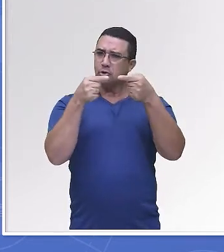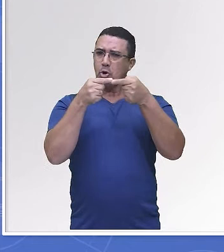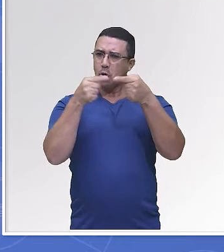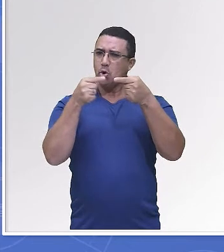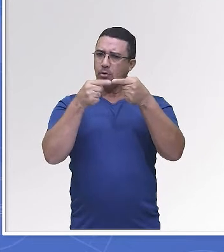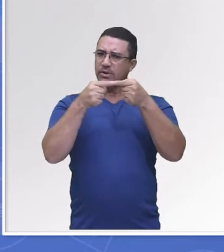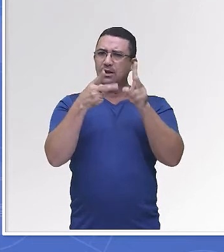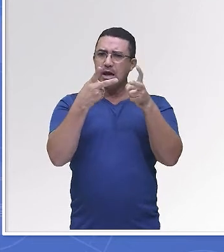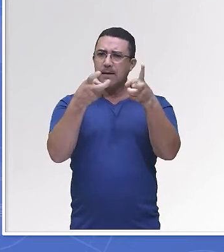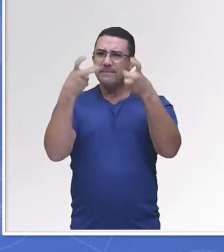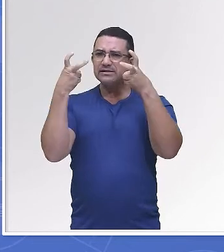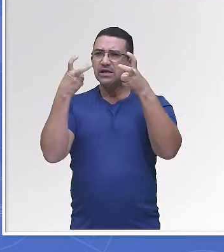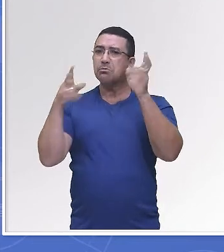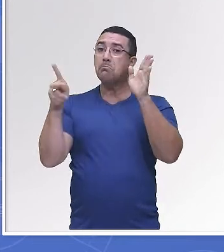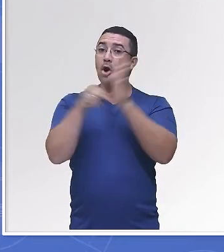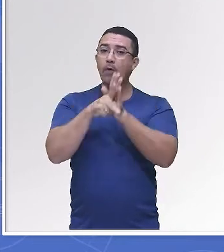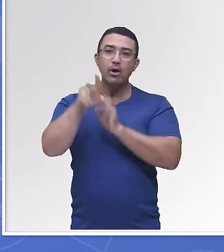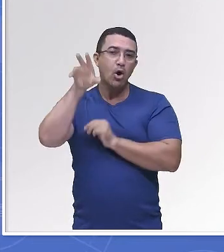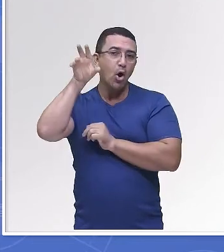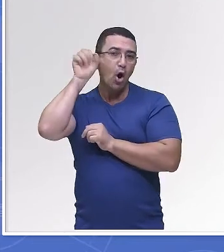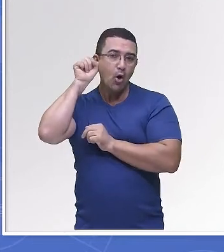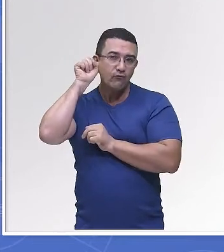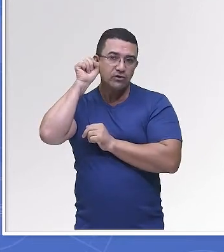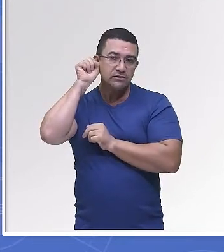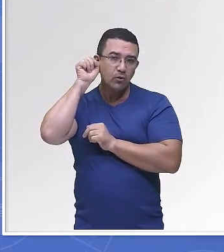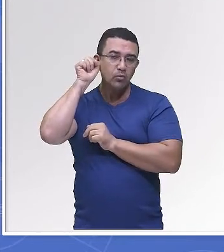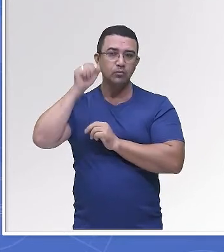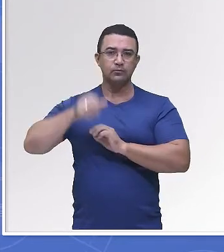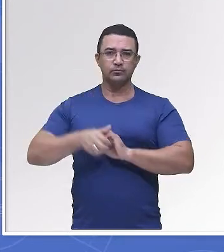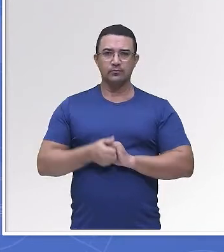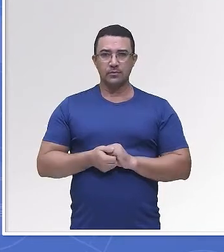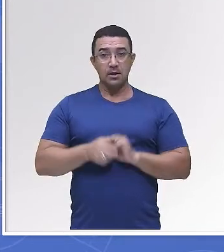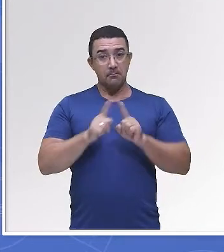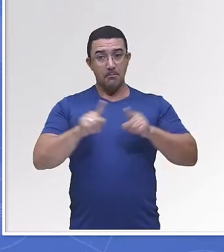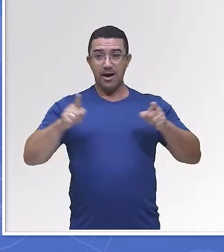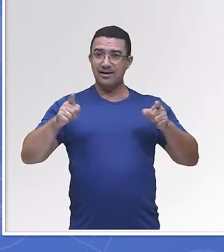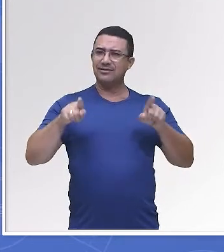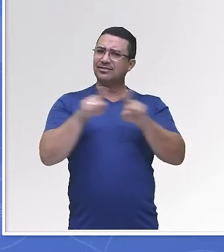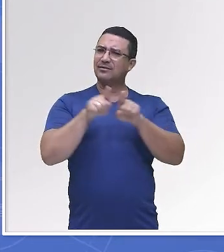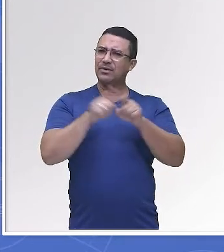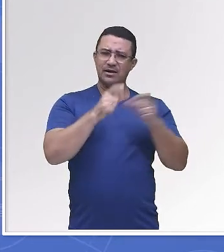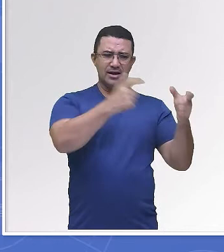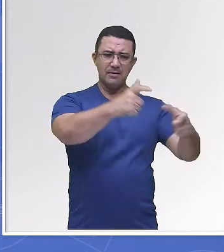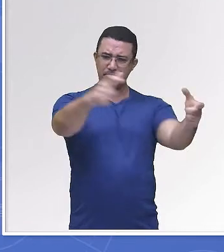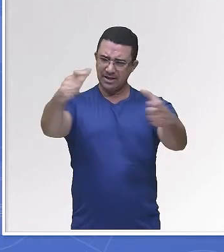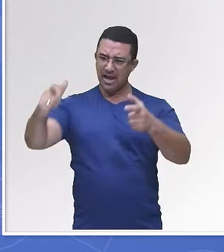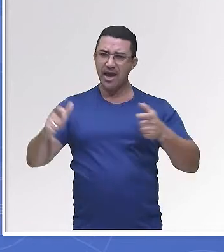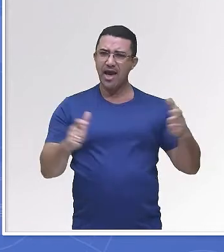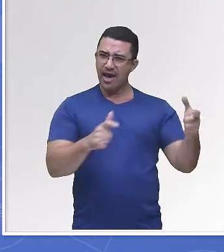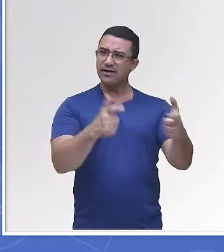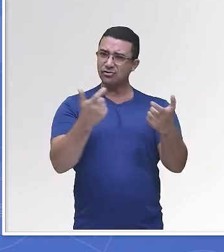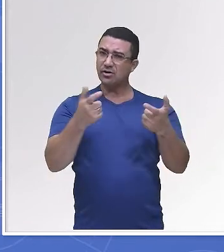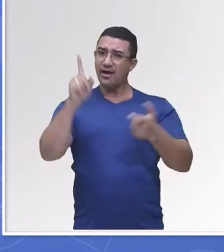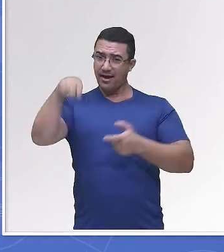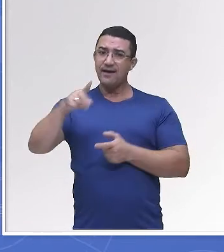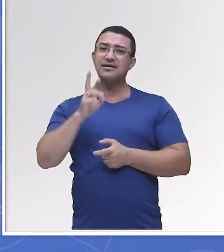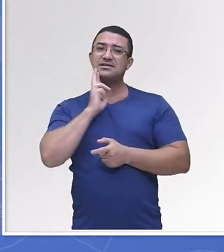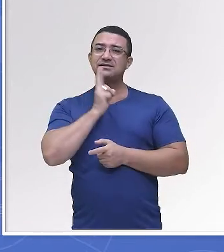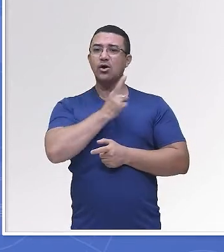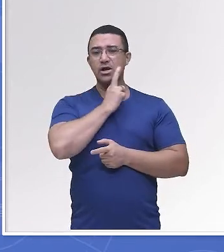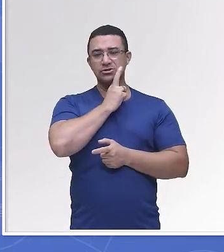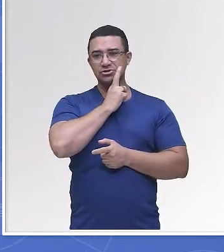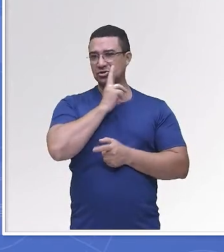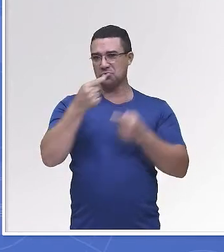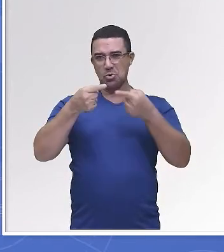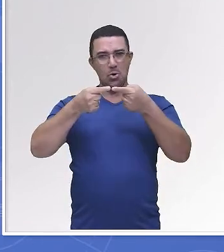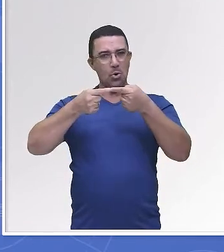percebido pela audição, embora o ambiente onde se está fazendo a descrição da situação seja um restaurante. Então, não é a alternativa